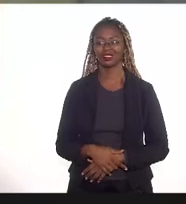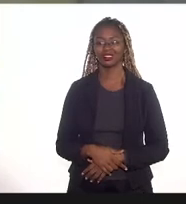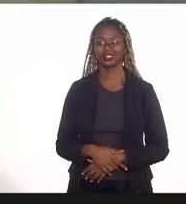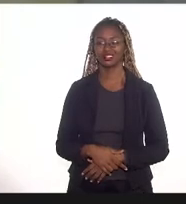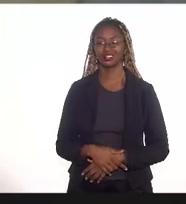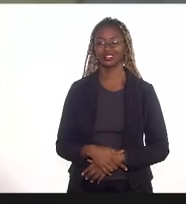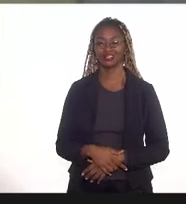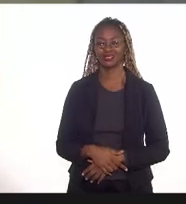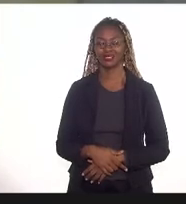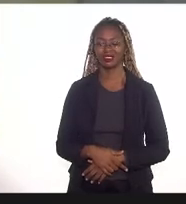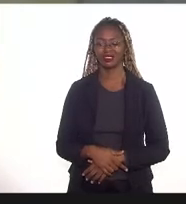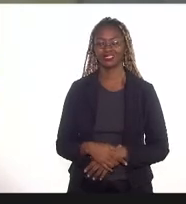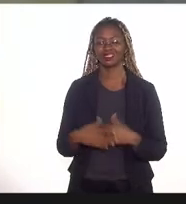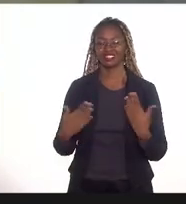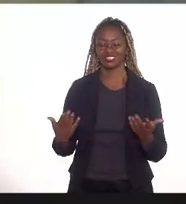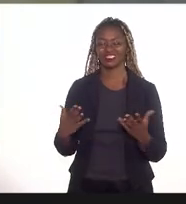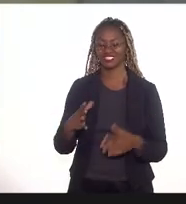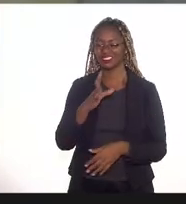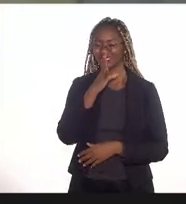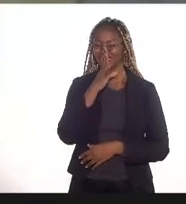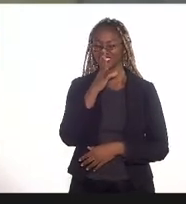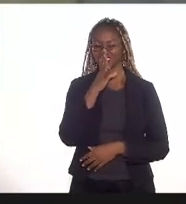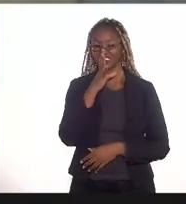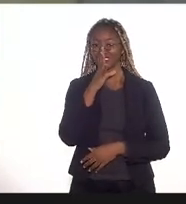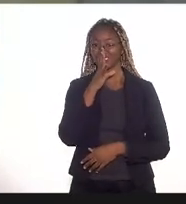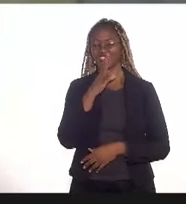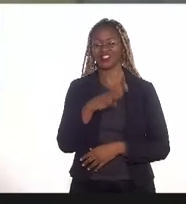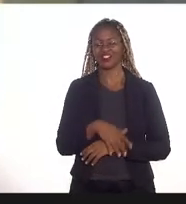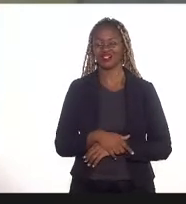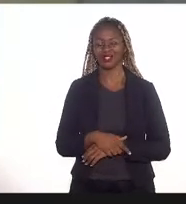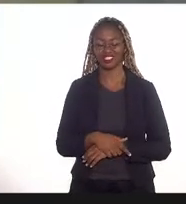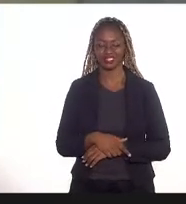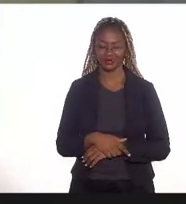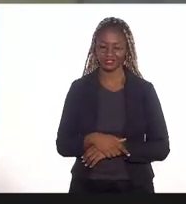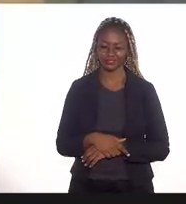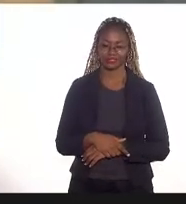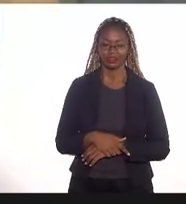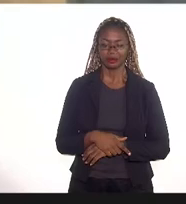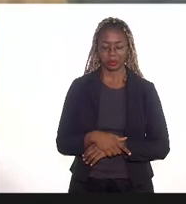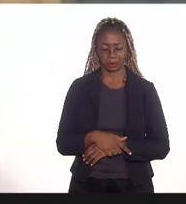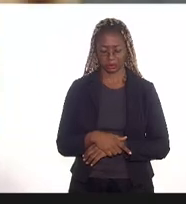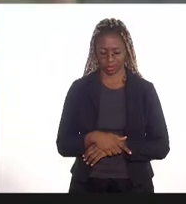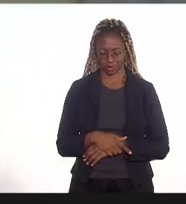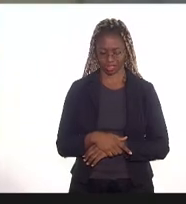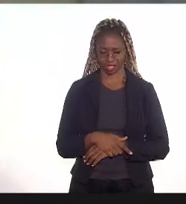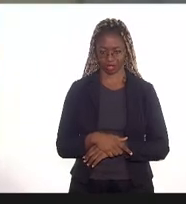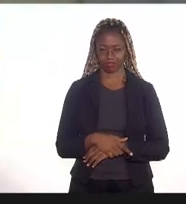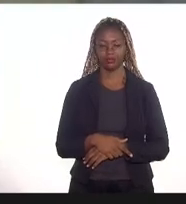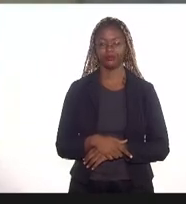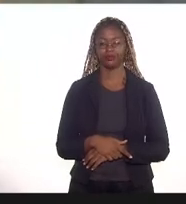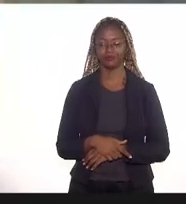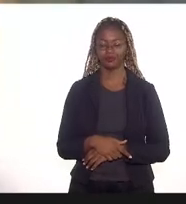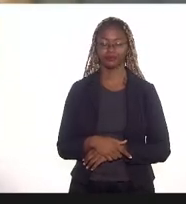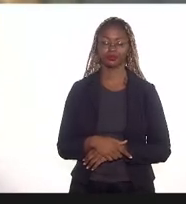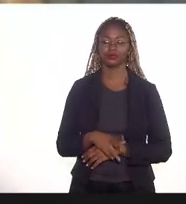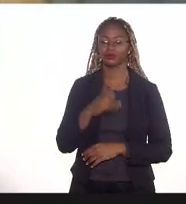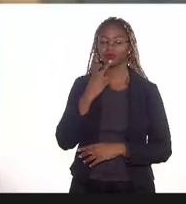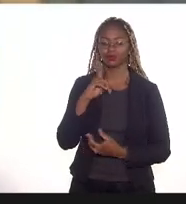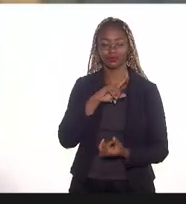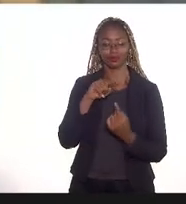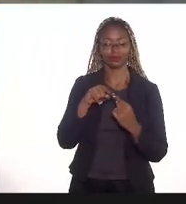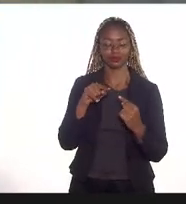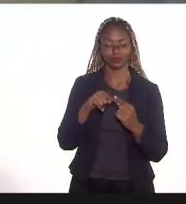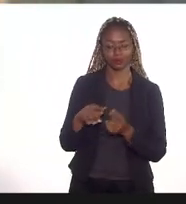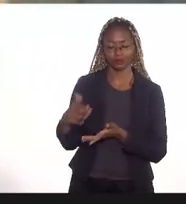atenção a segunda questão, é uma observação que nós temos conversado muito com a Fazenda,